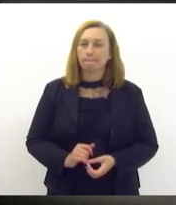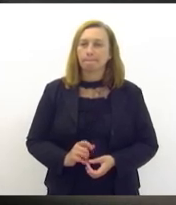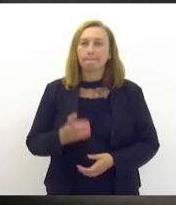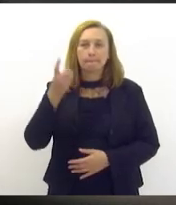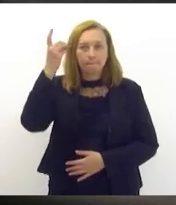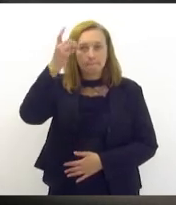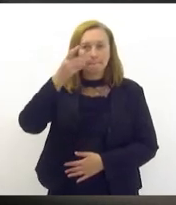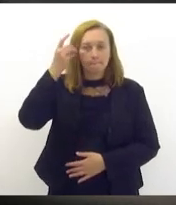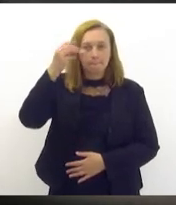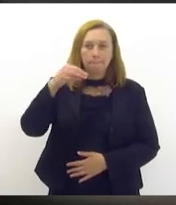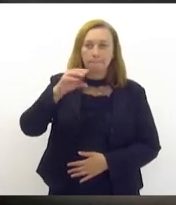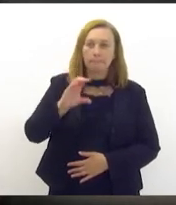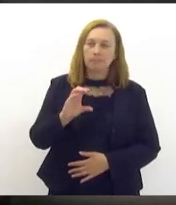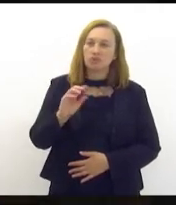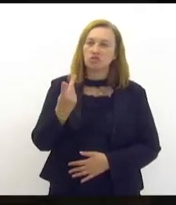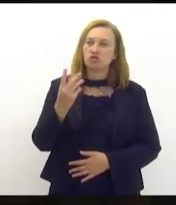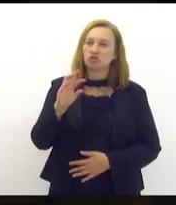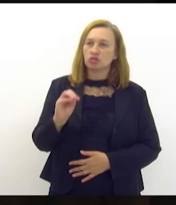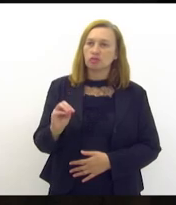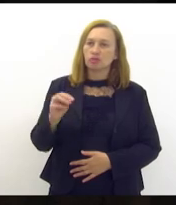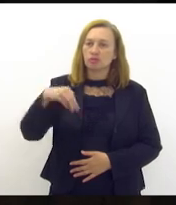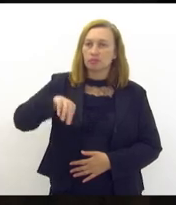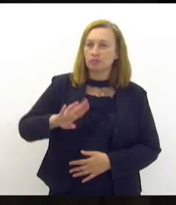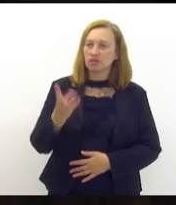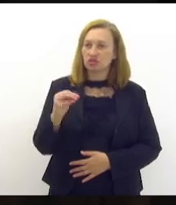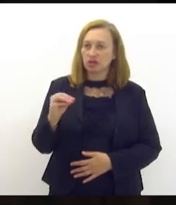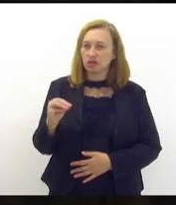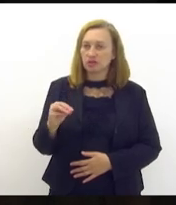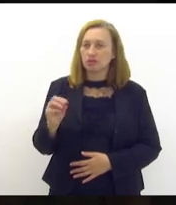Deputado Chico Machado, última chamada.